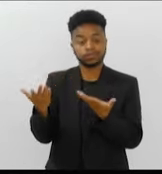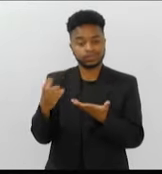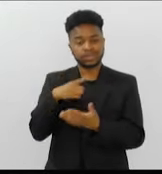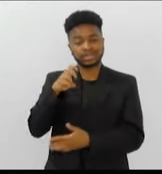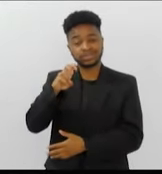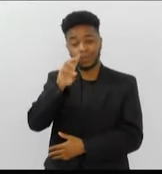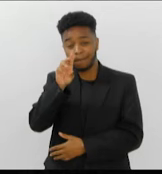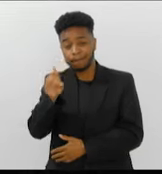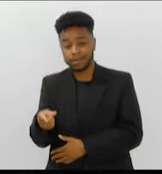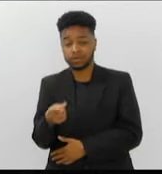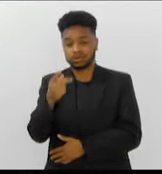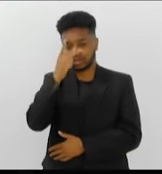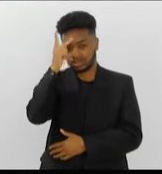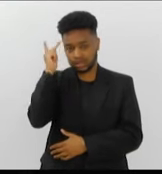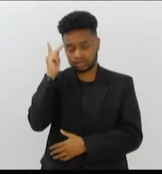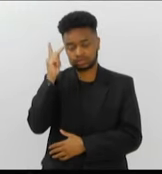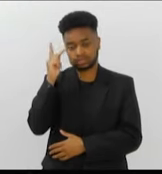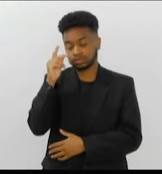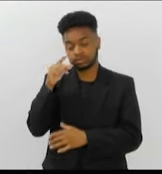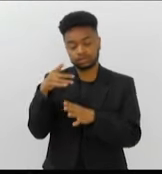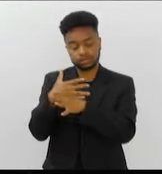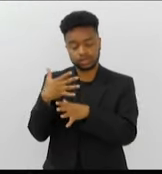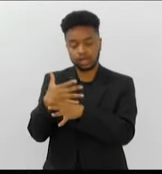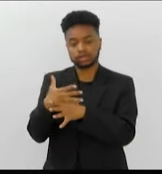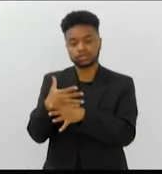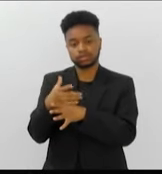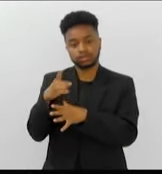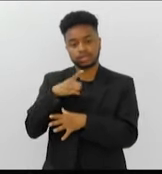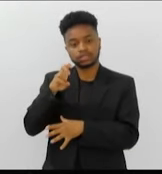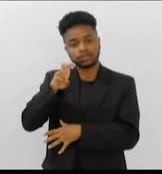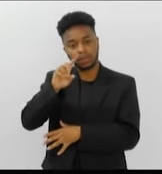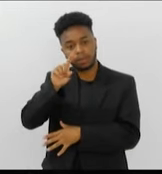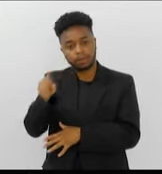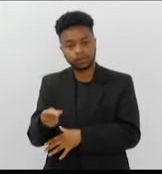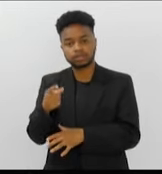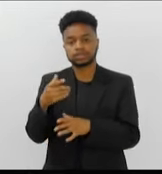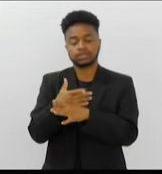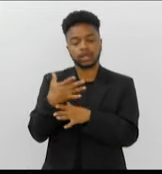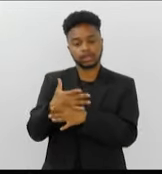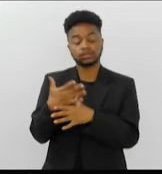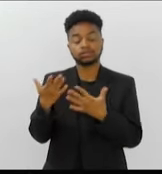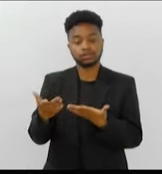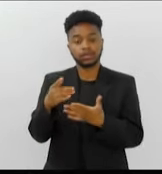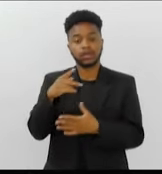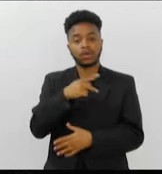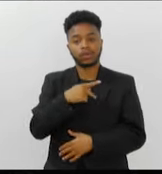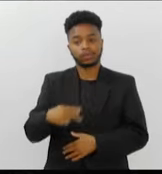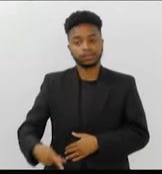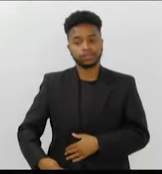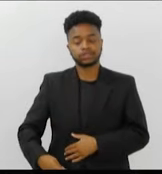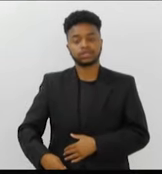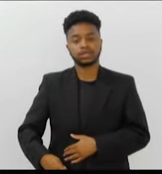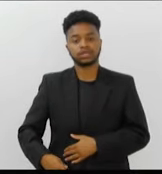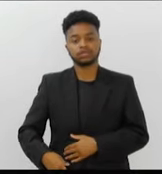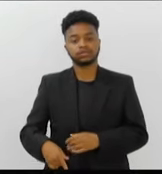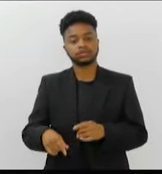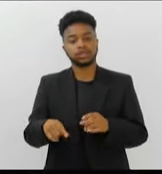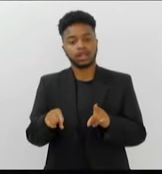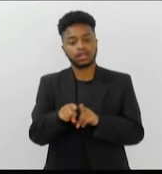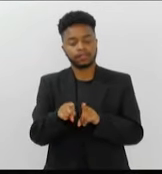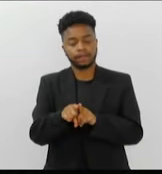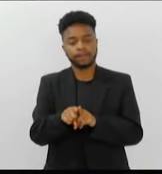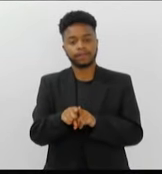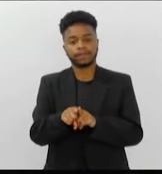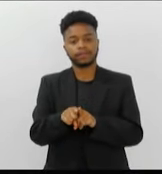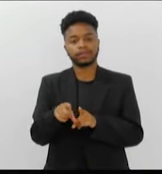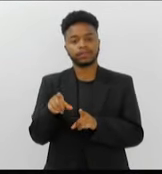mil. O prefeito Neto está no seu quinto mandato e pegou uma administração